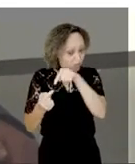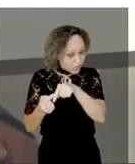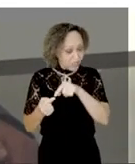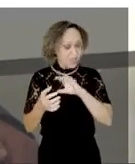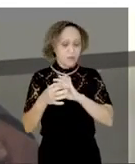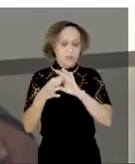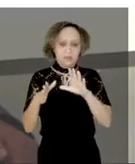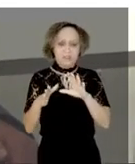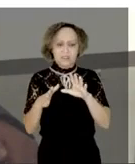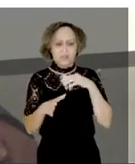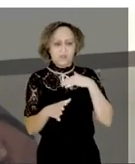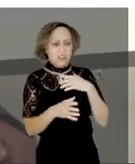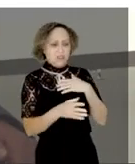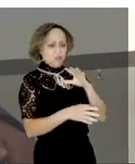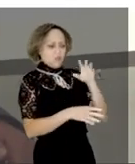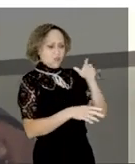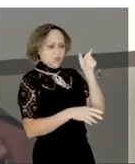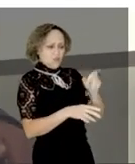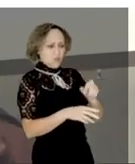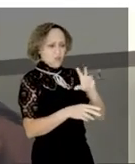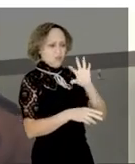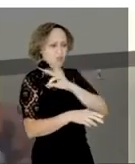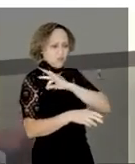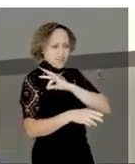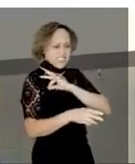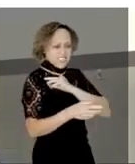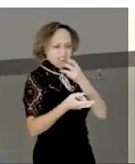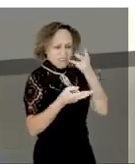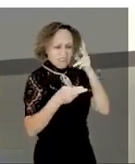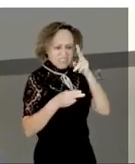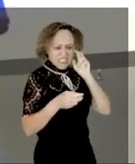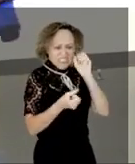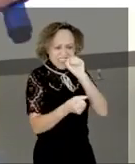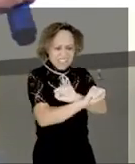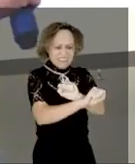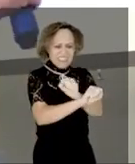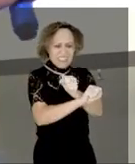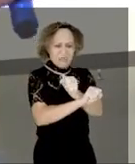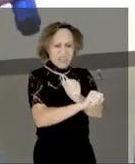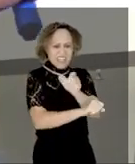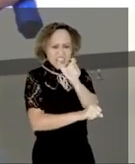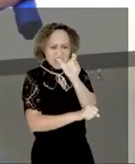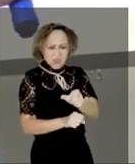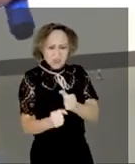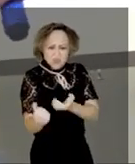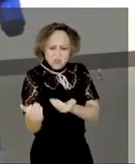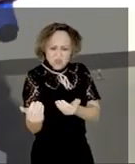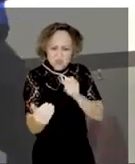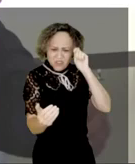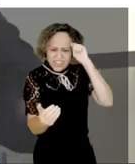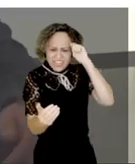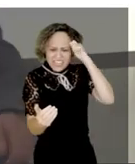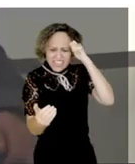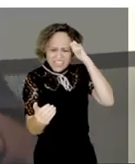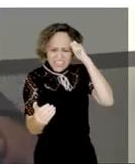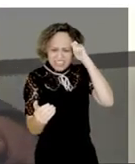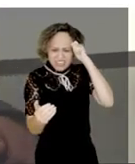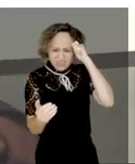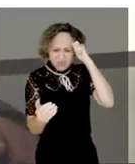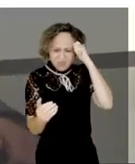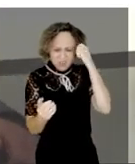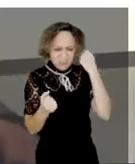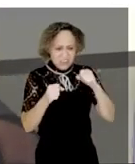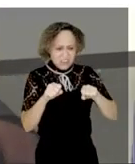Não é democracia uma pessoa ser agredida na Avenida Paulista por conta da sua orientação sexual.